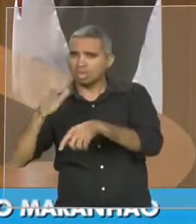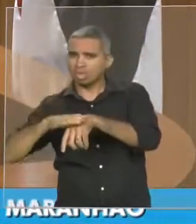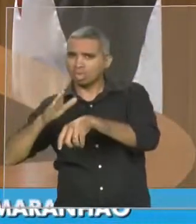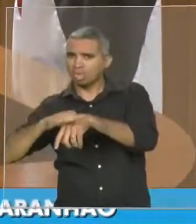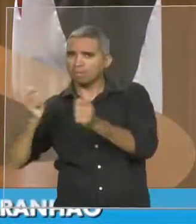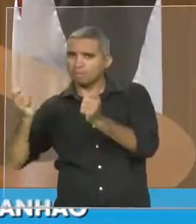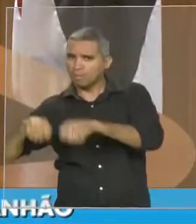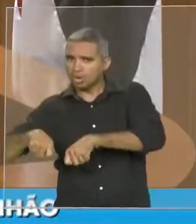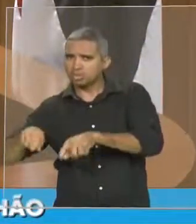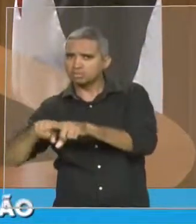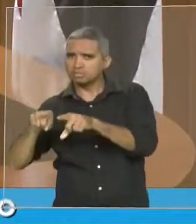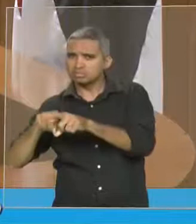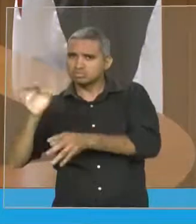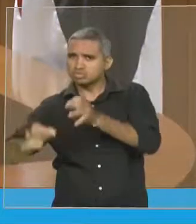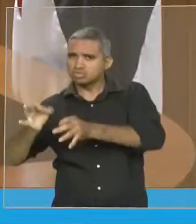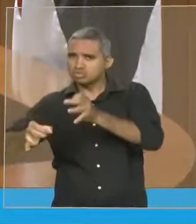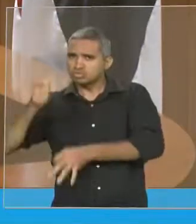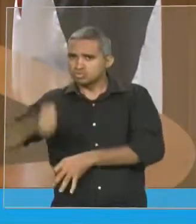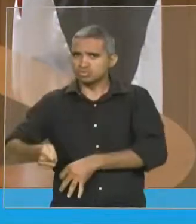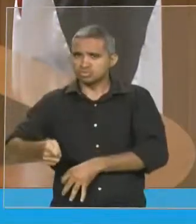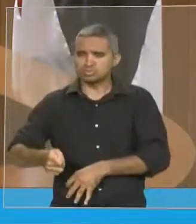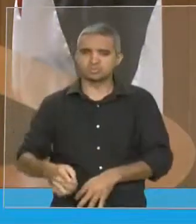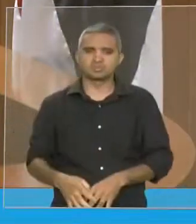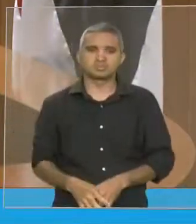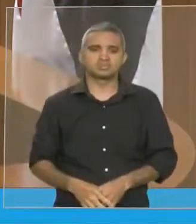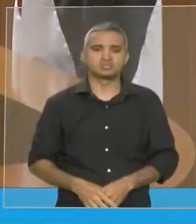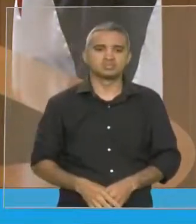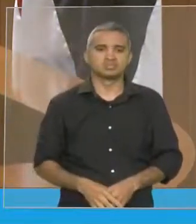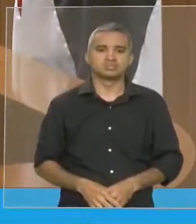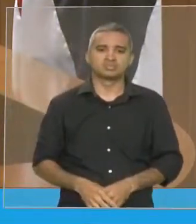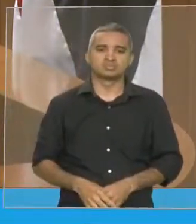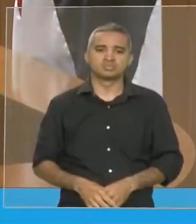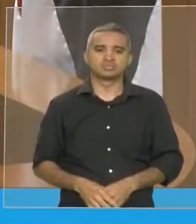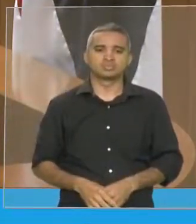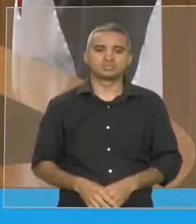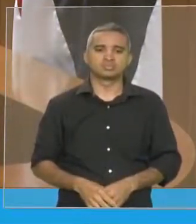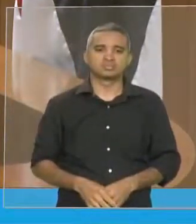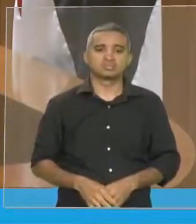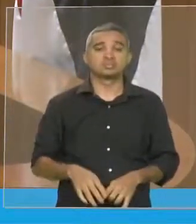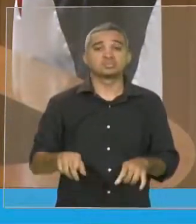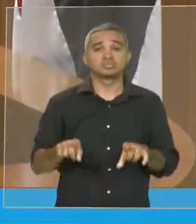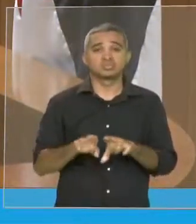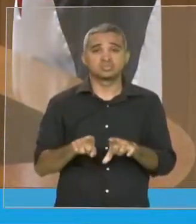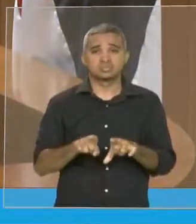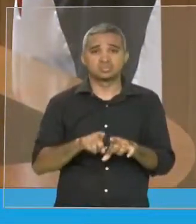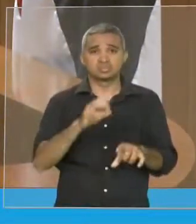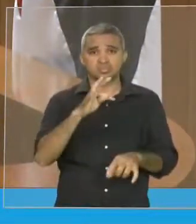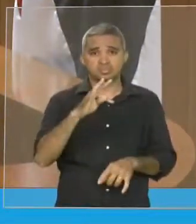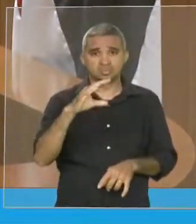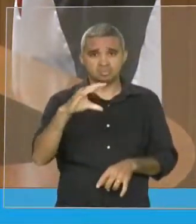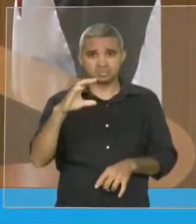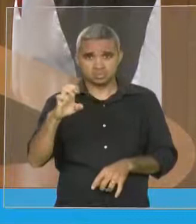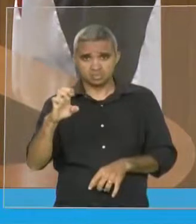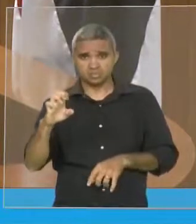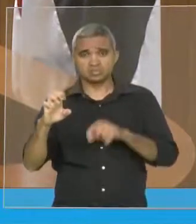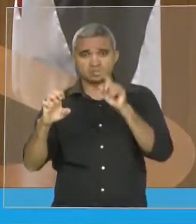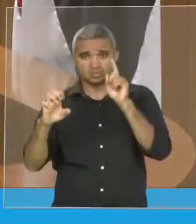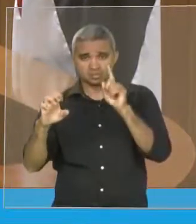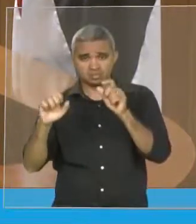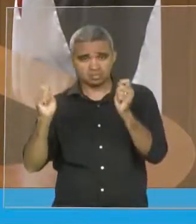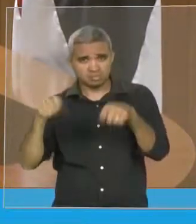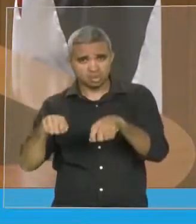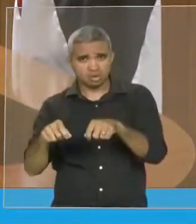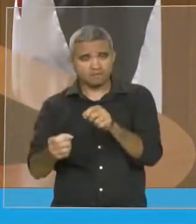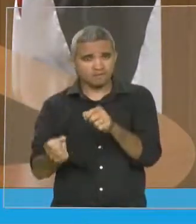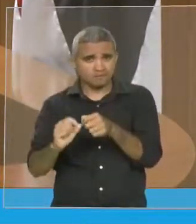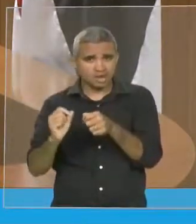Por seu turno, o Parlamento, a par de elaborar leis, que é talvez a maior e mais importante